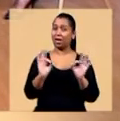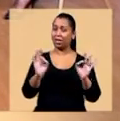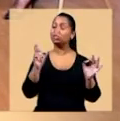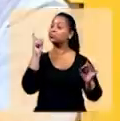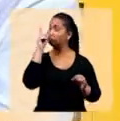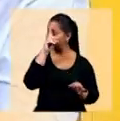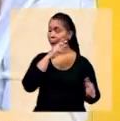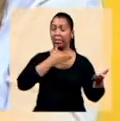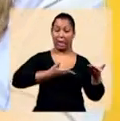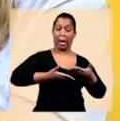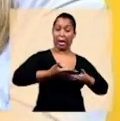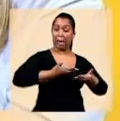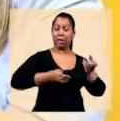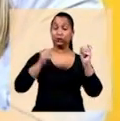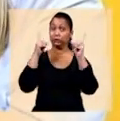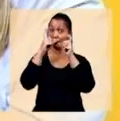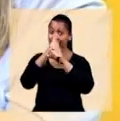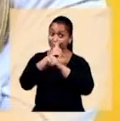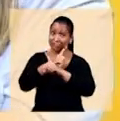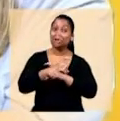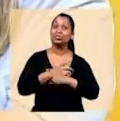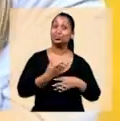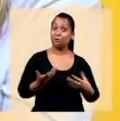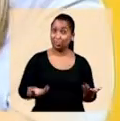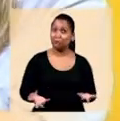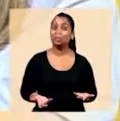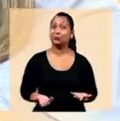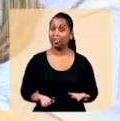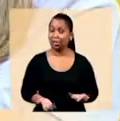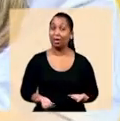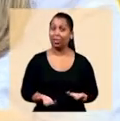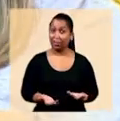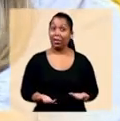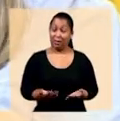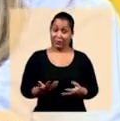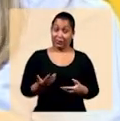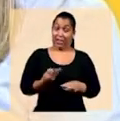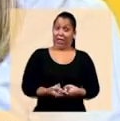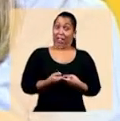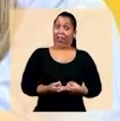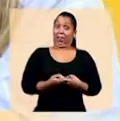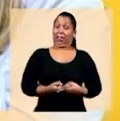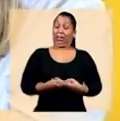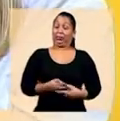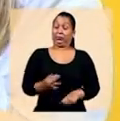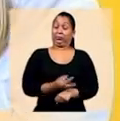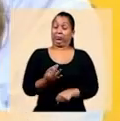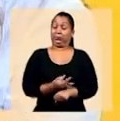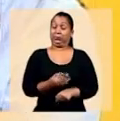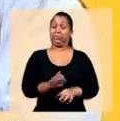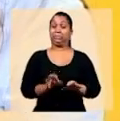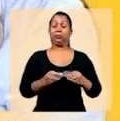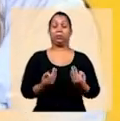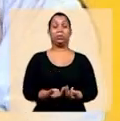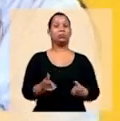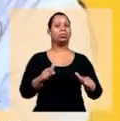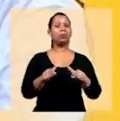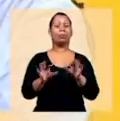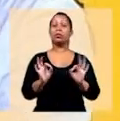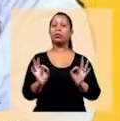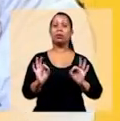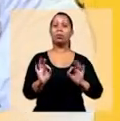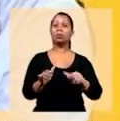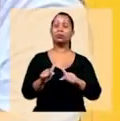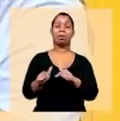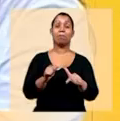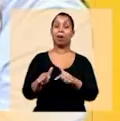da sua família, que já é difícil a gente ter que, às vezes, aguentar isso, né? as pessoas da própria família, né? Às vezes tem vontade de pegar um lá. Então, e